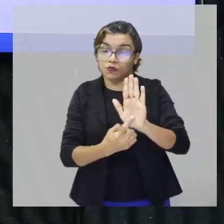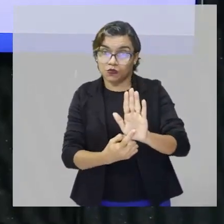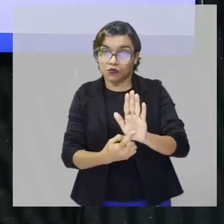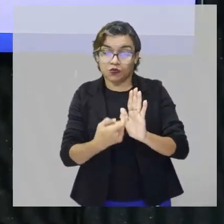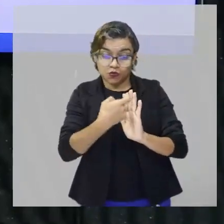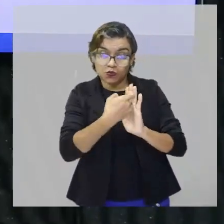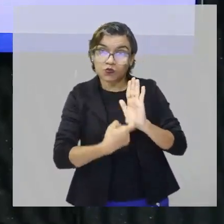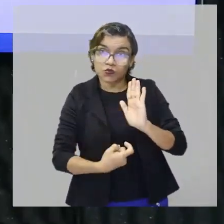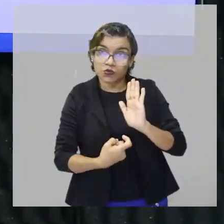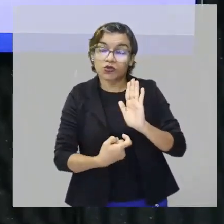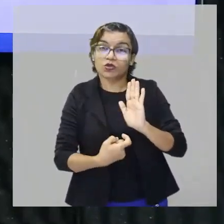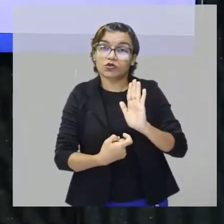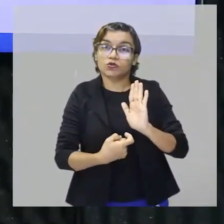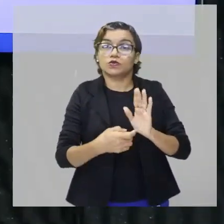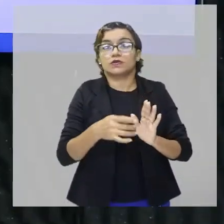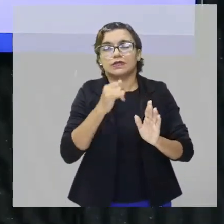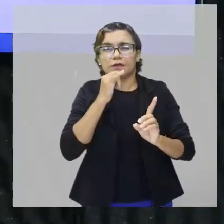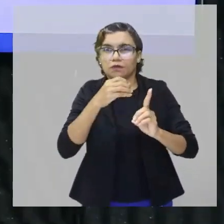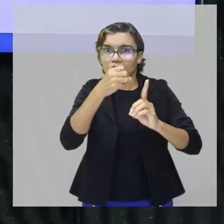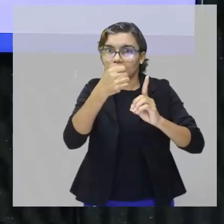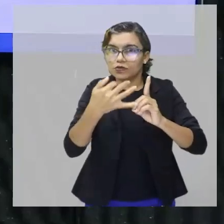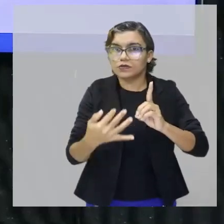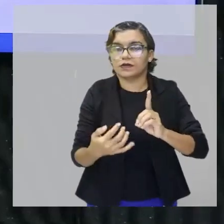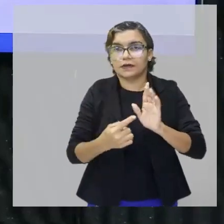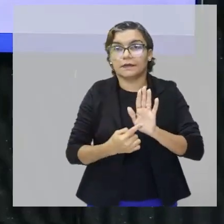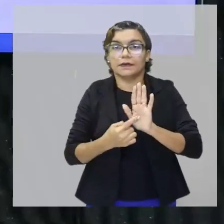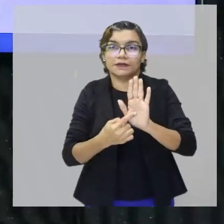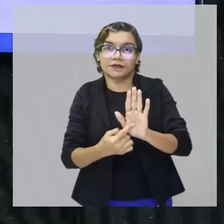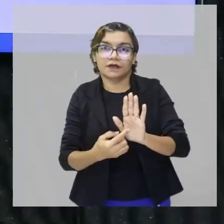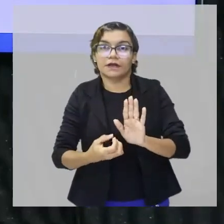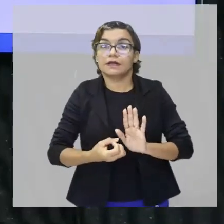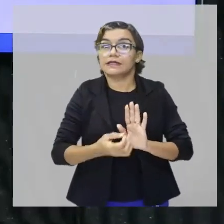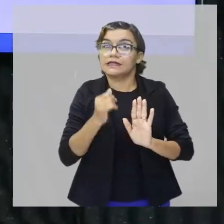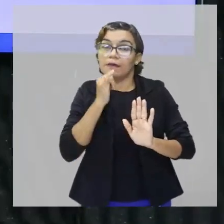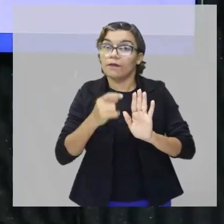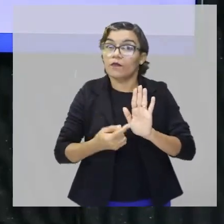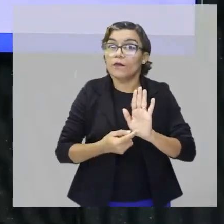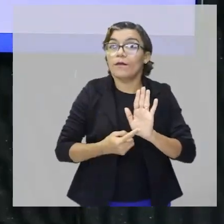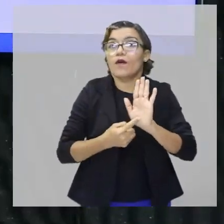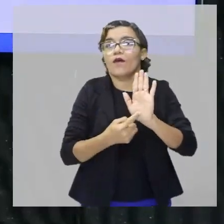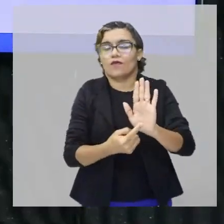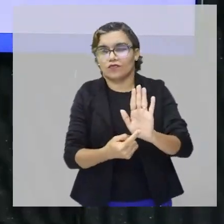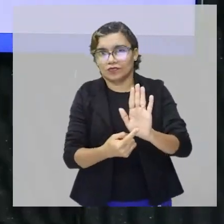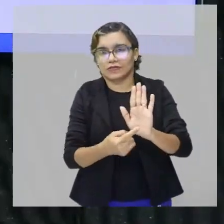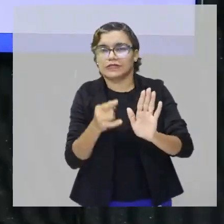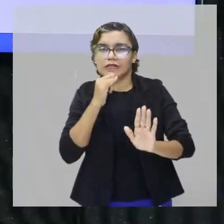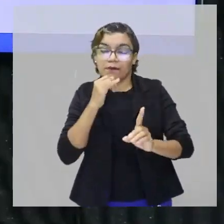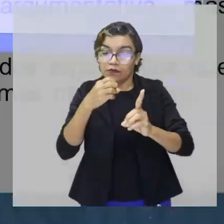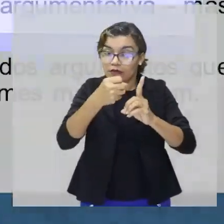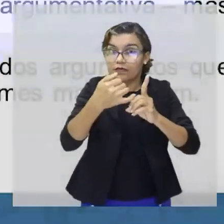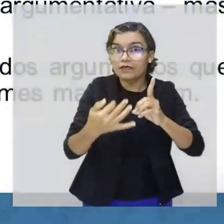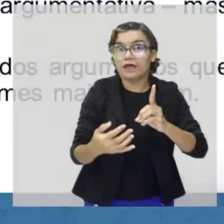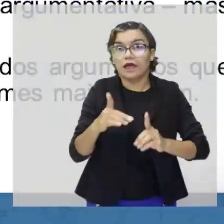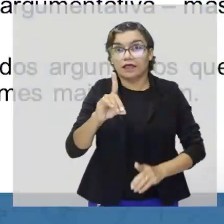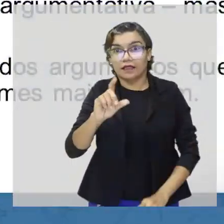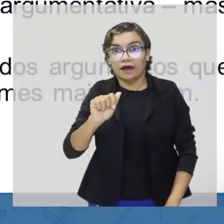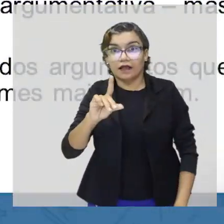os dados são apresentados apenas de forma expositiva. Você está apenas ali colocando os dados. E esse é o erro de